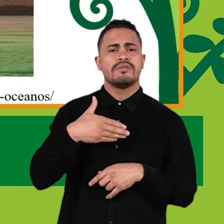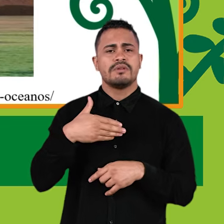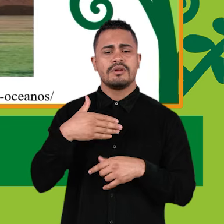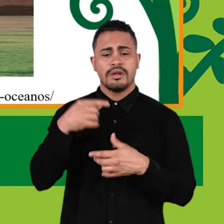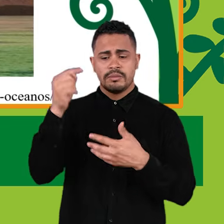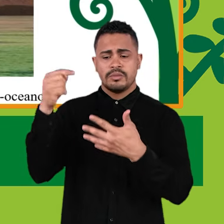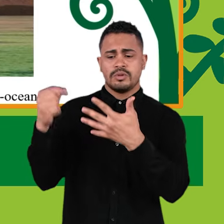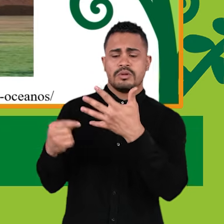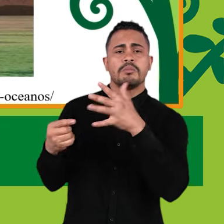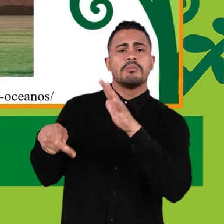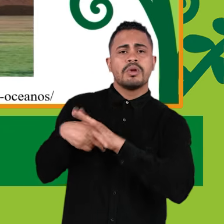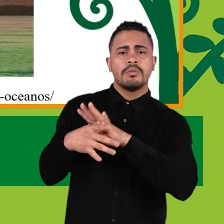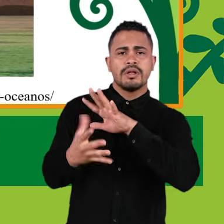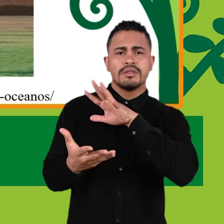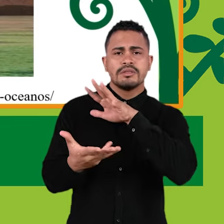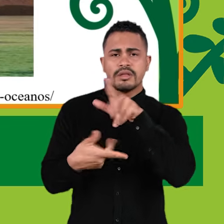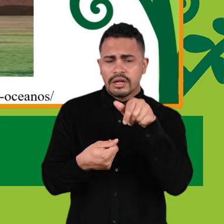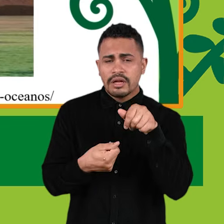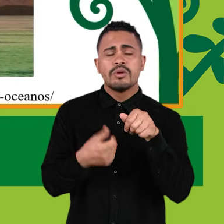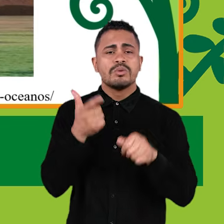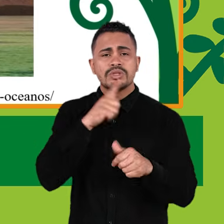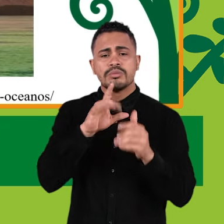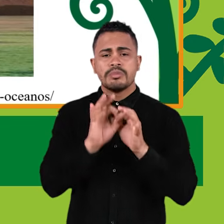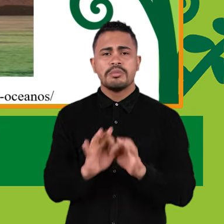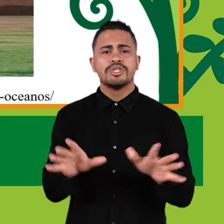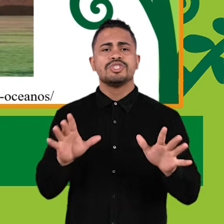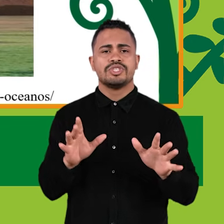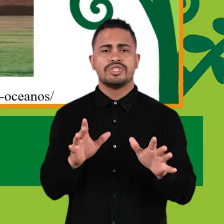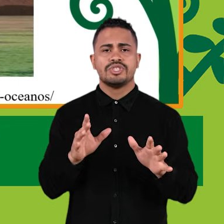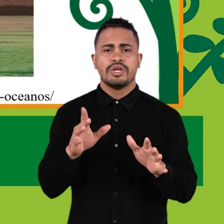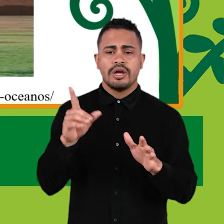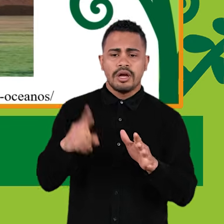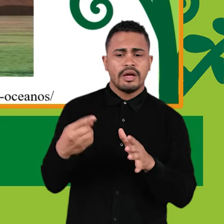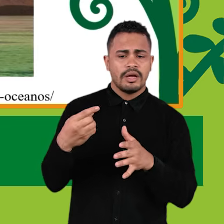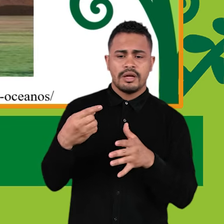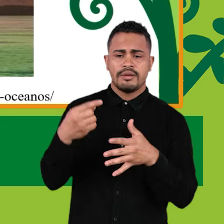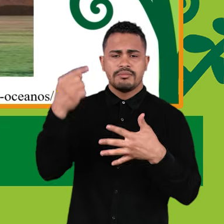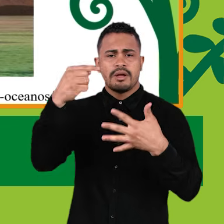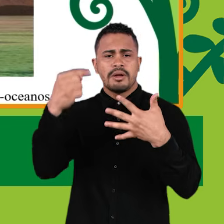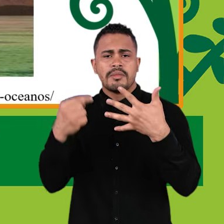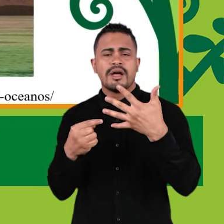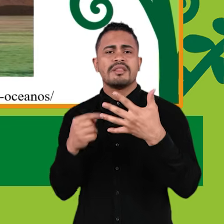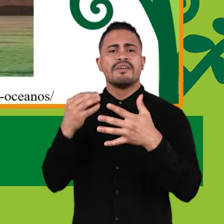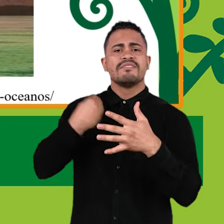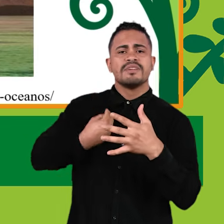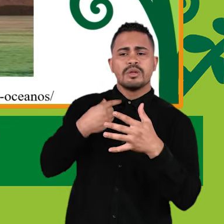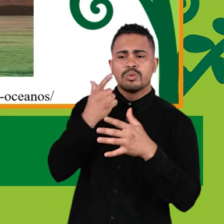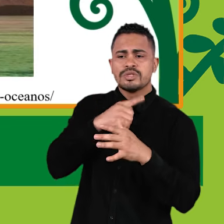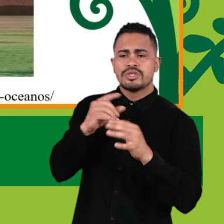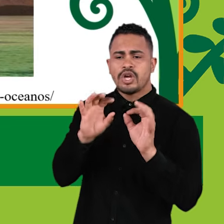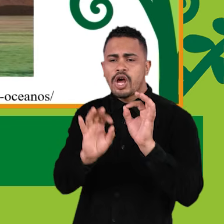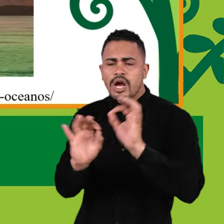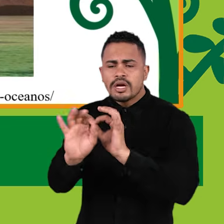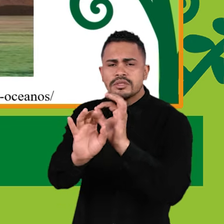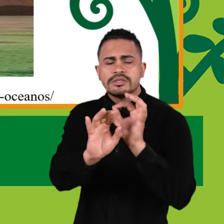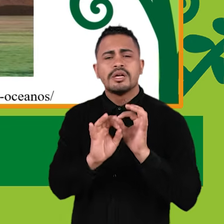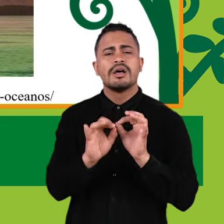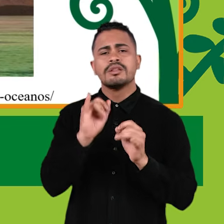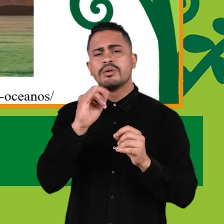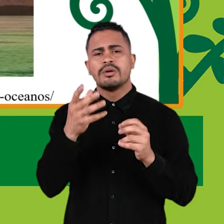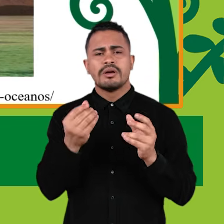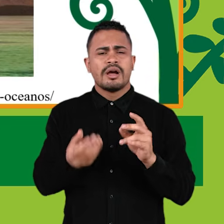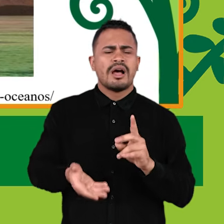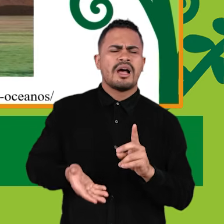primitiva permitiam que aqueles tijolos construtores da vida fossem se reorganizando. Então,